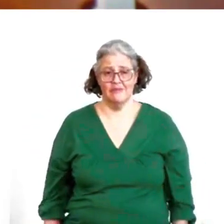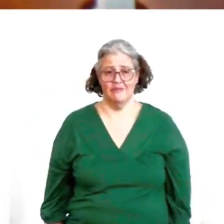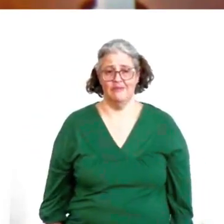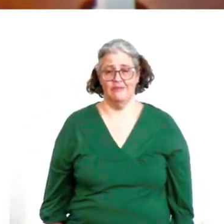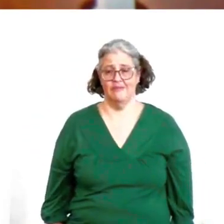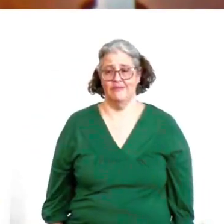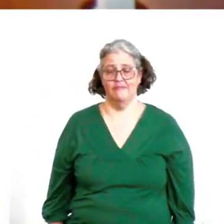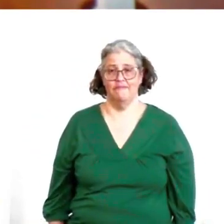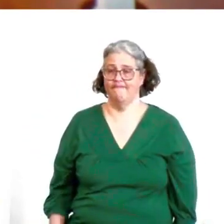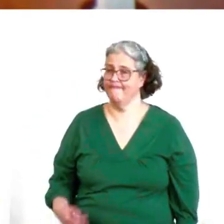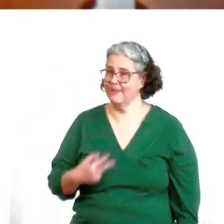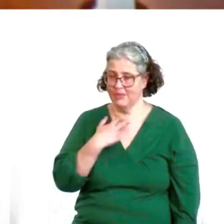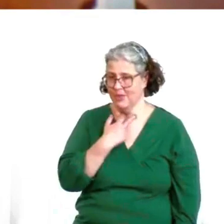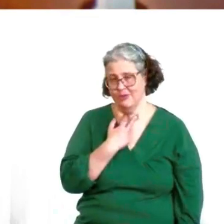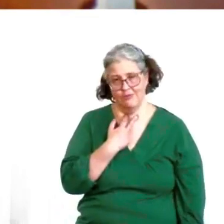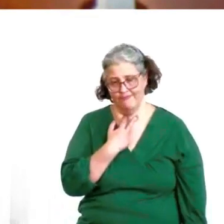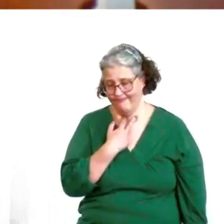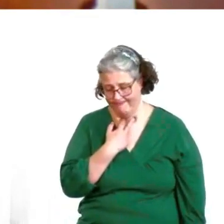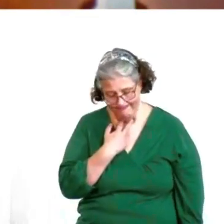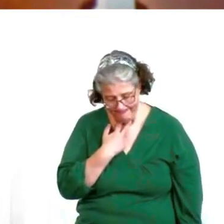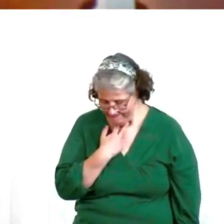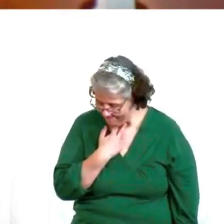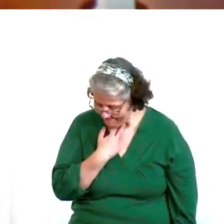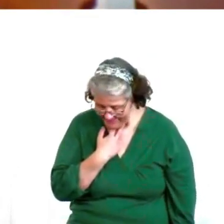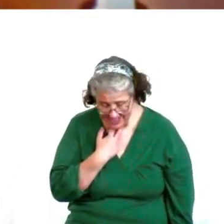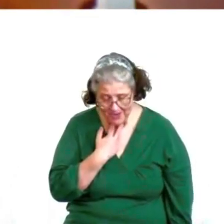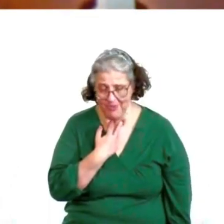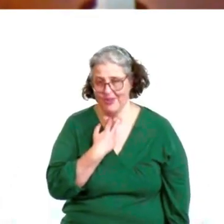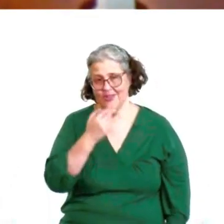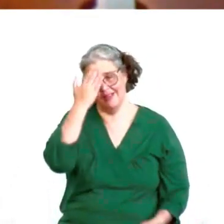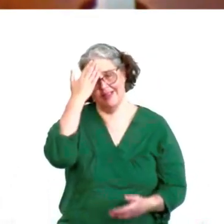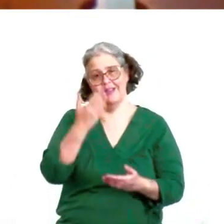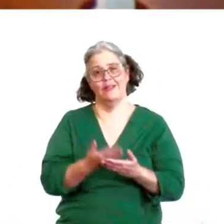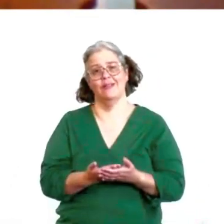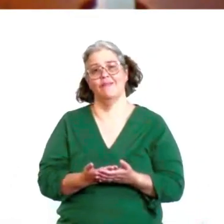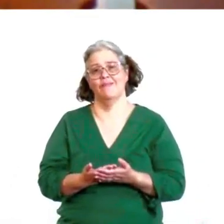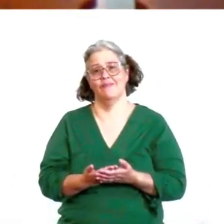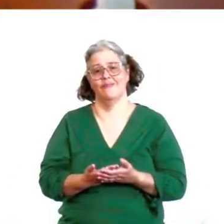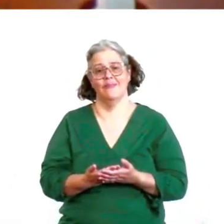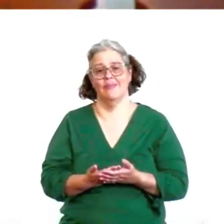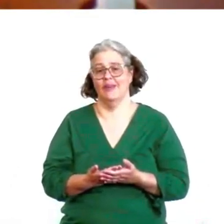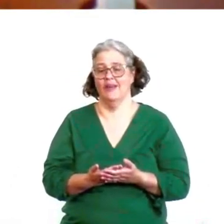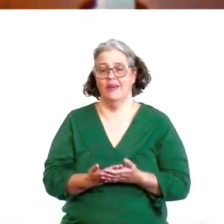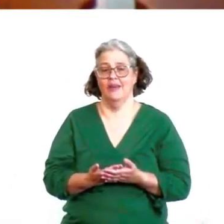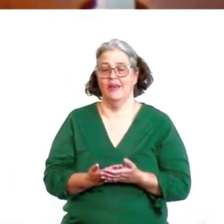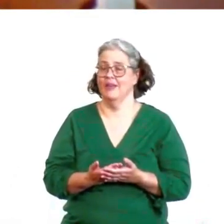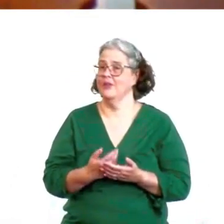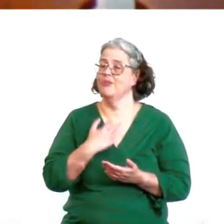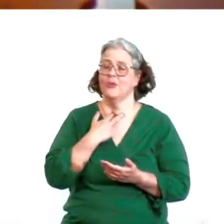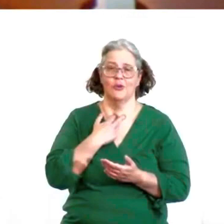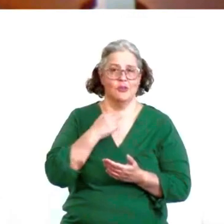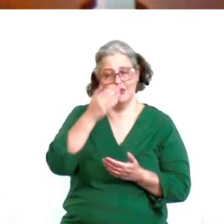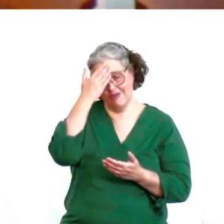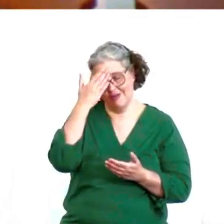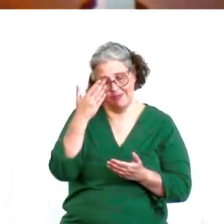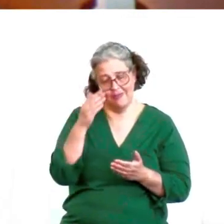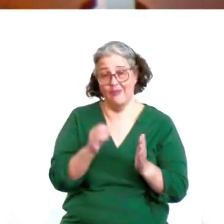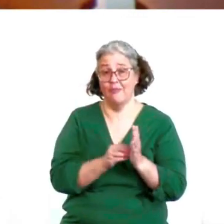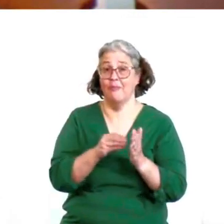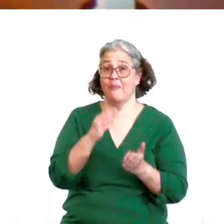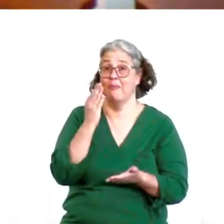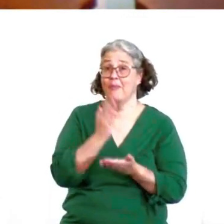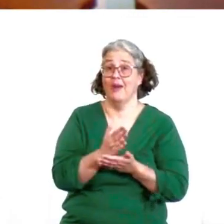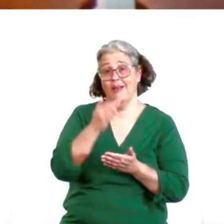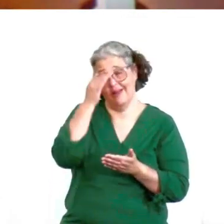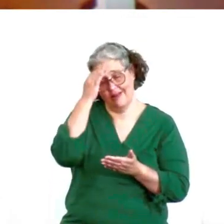não pode. Você não pode deixar de crer. Você não pode deixar de crer. Porque quem fez a promessa é